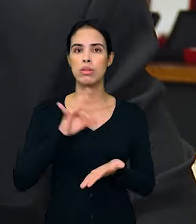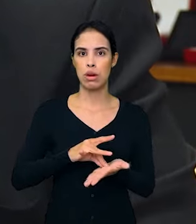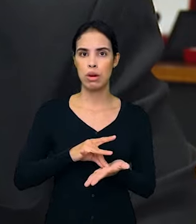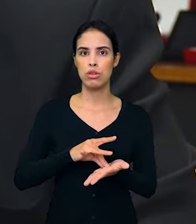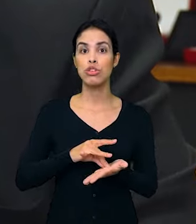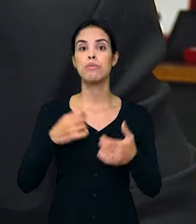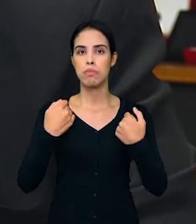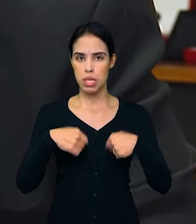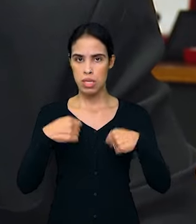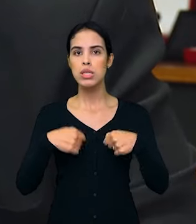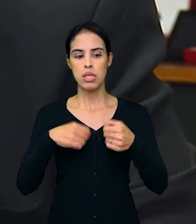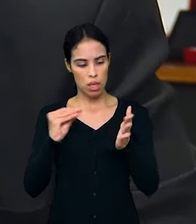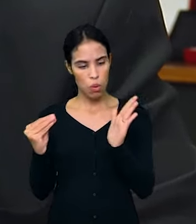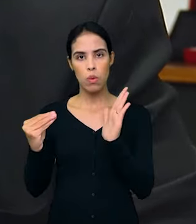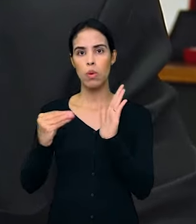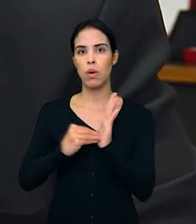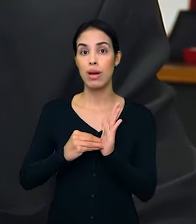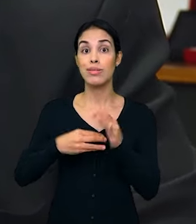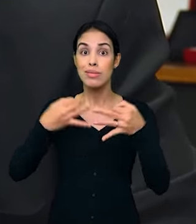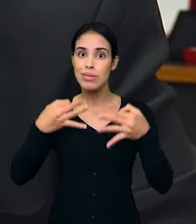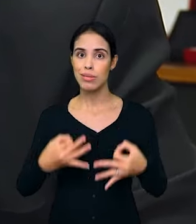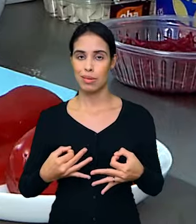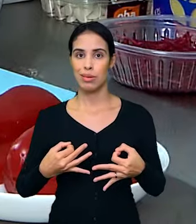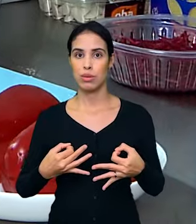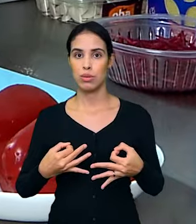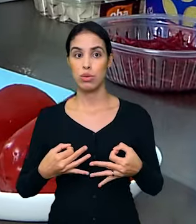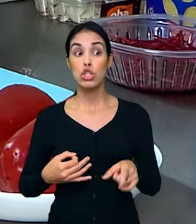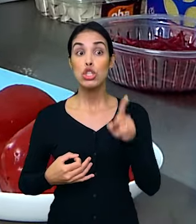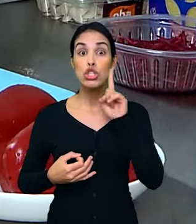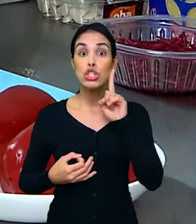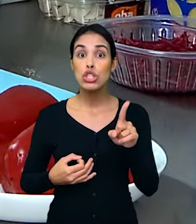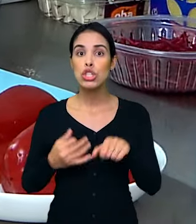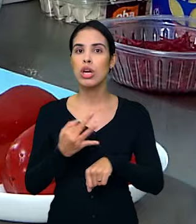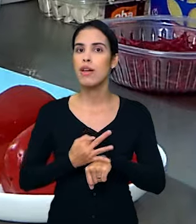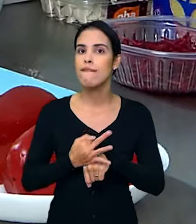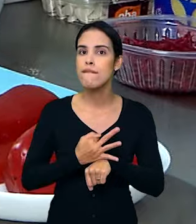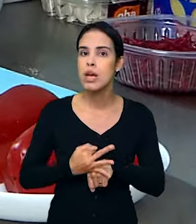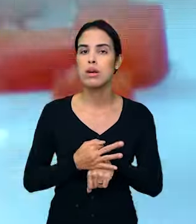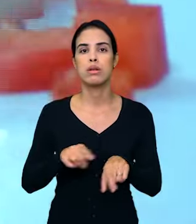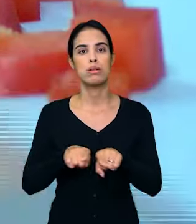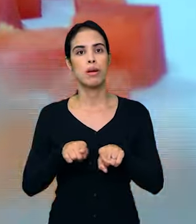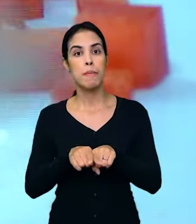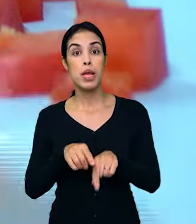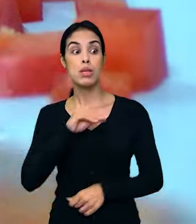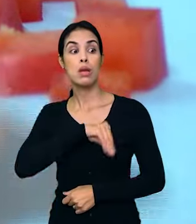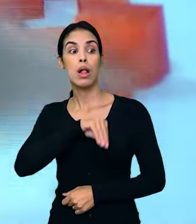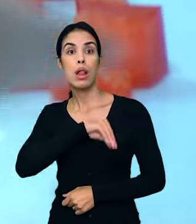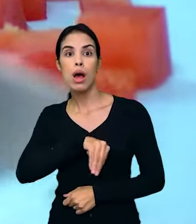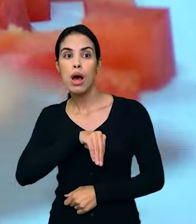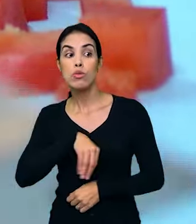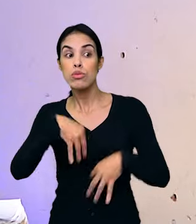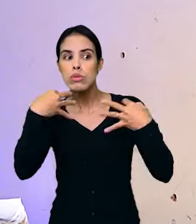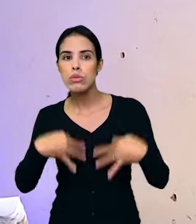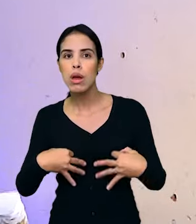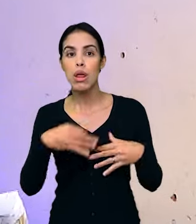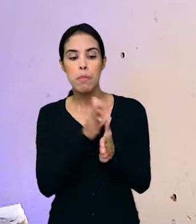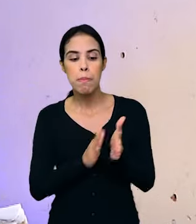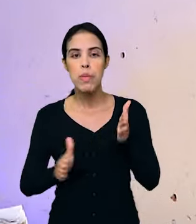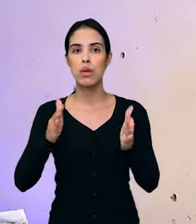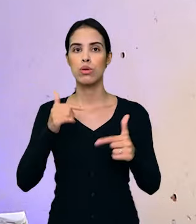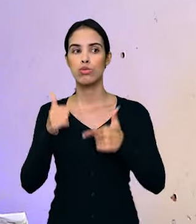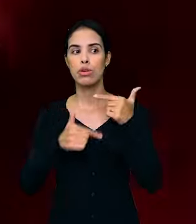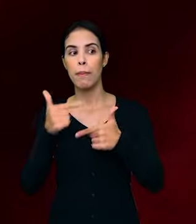que seja anotada na carteira de trabalho o dia real das férias, o verdadeiro salário, todo o